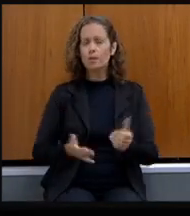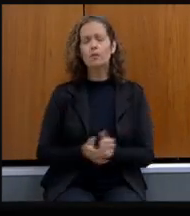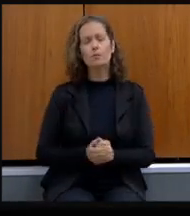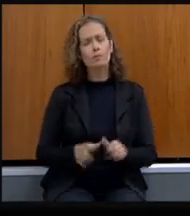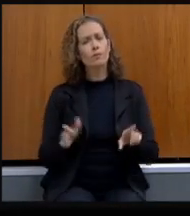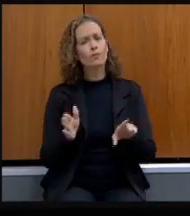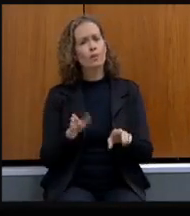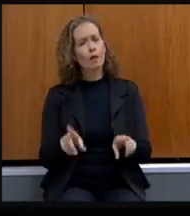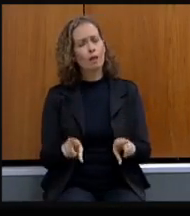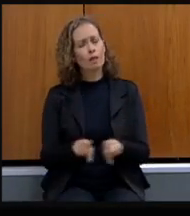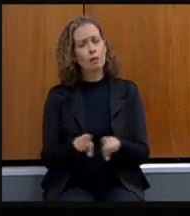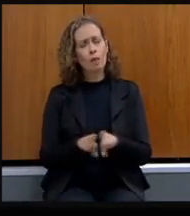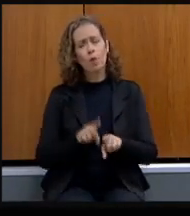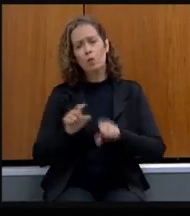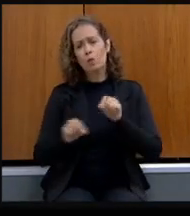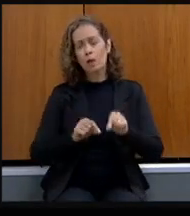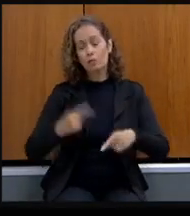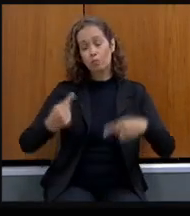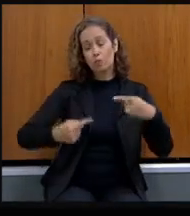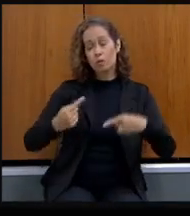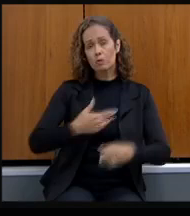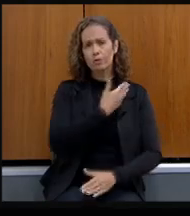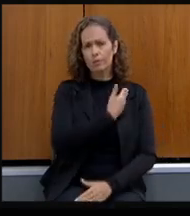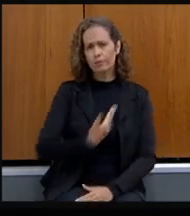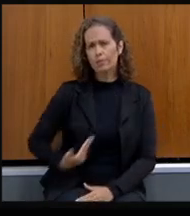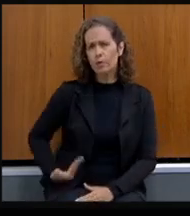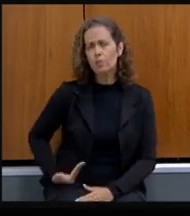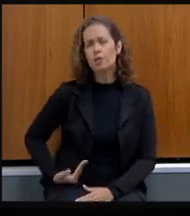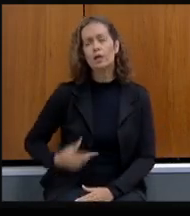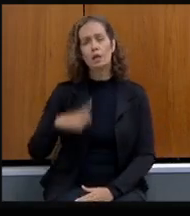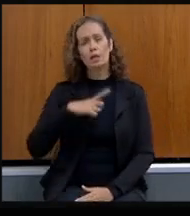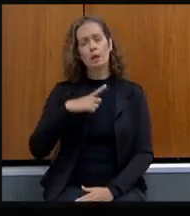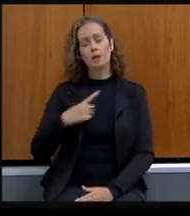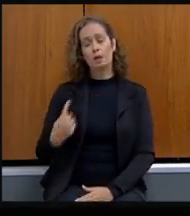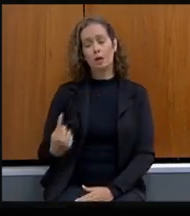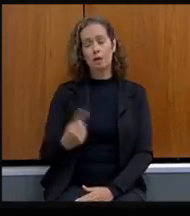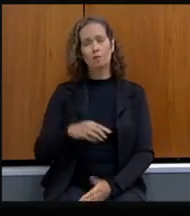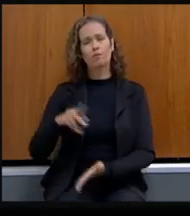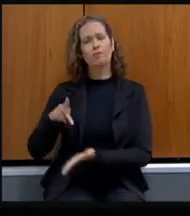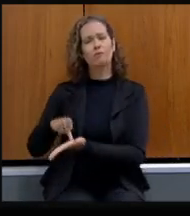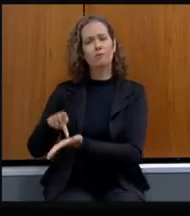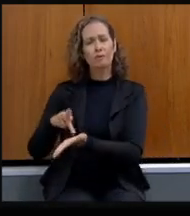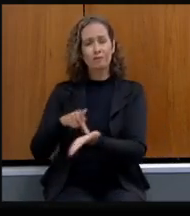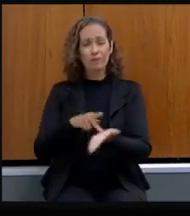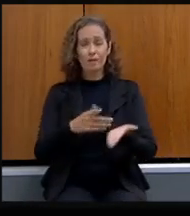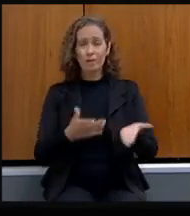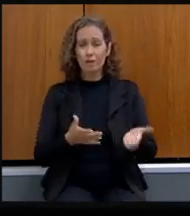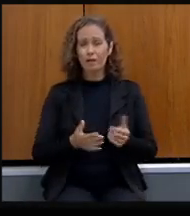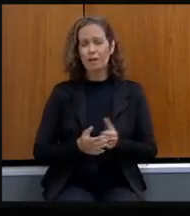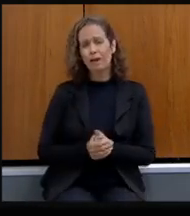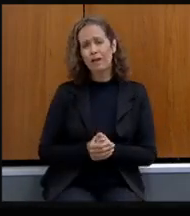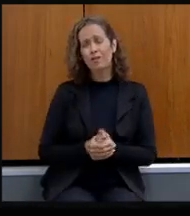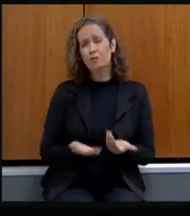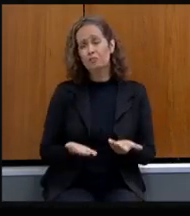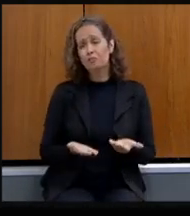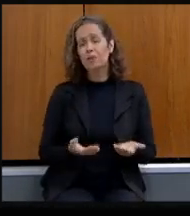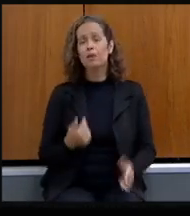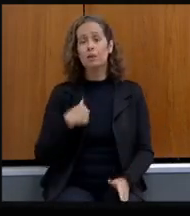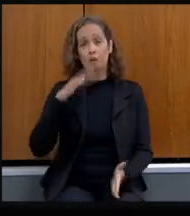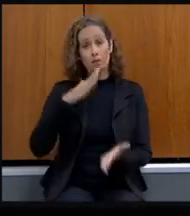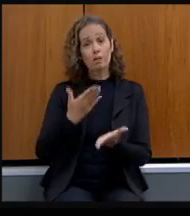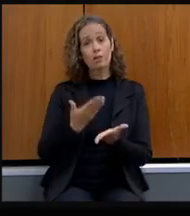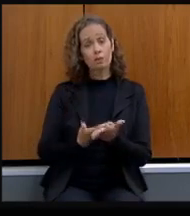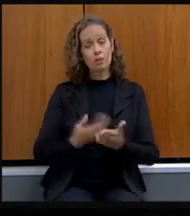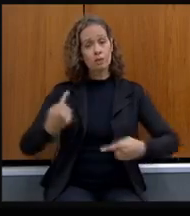política pública tem a sua realidade da saúde a diferença tensa que a diferença da educação mas eu acredito o